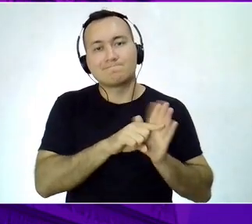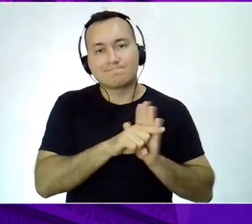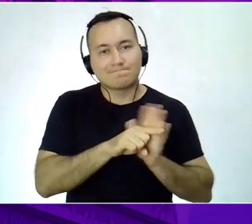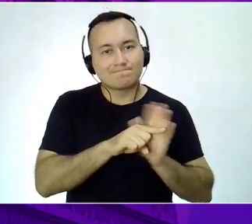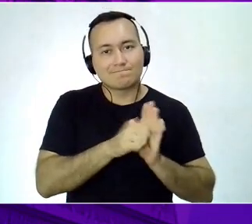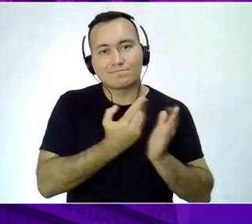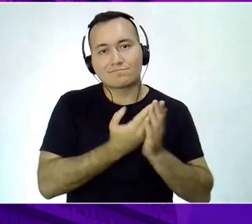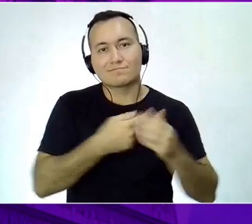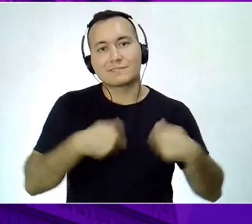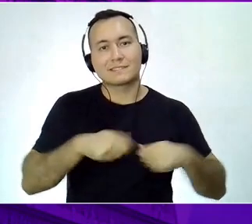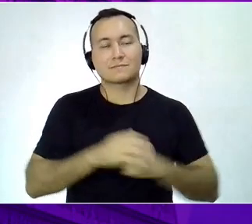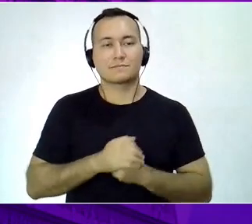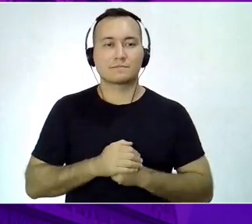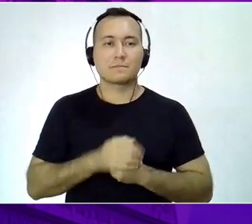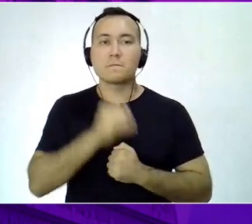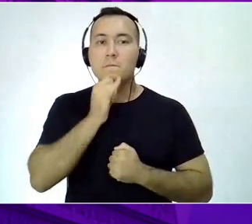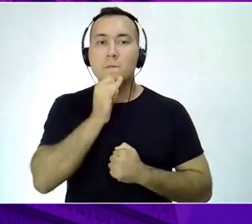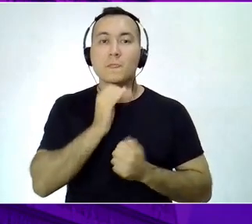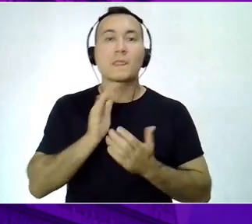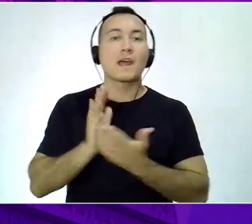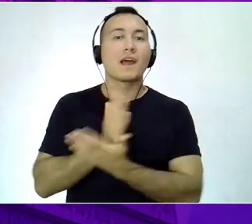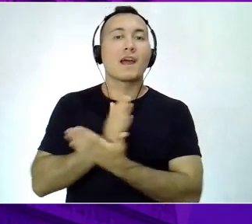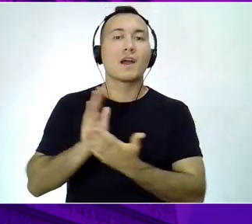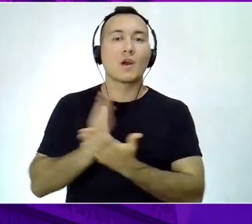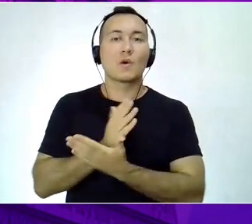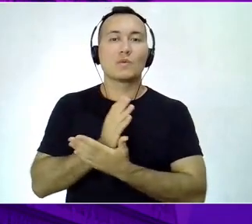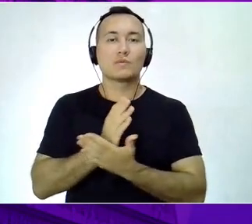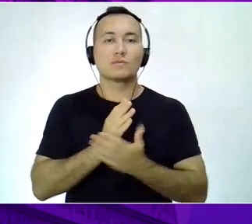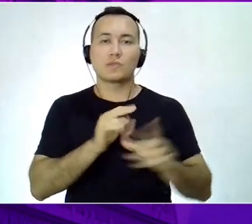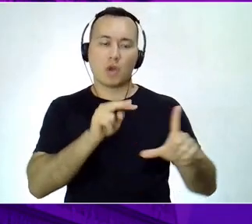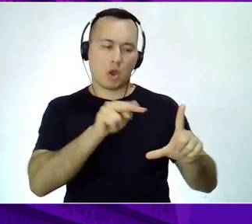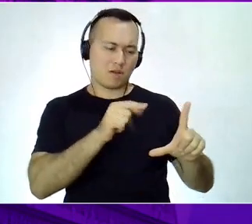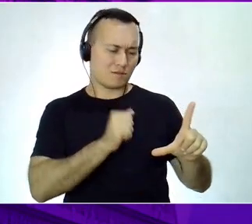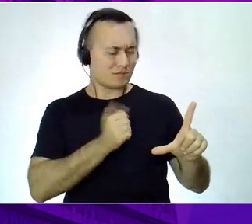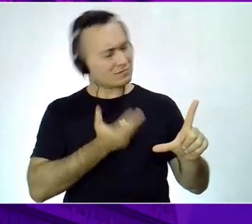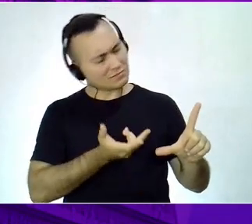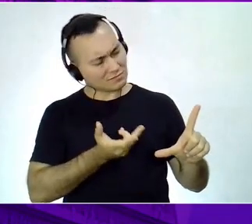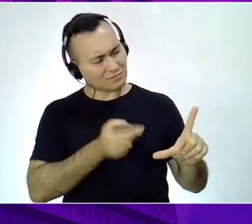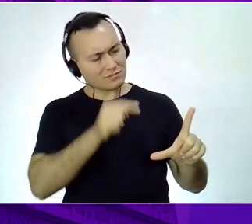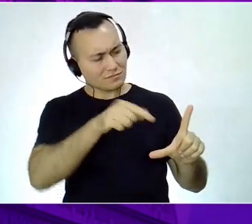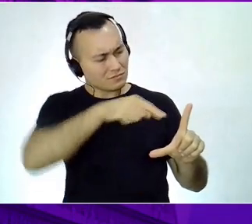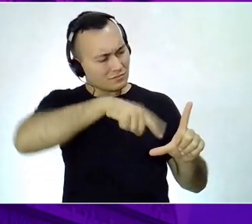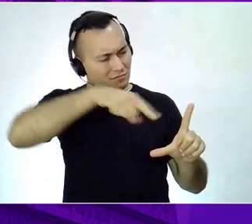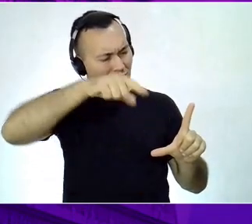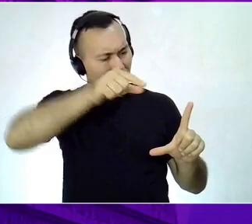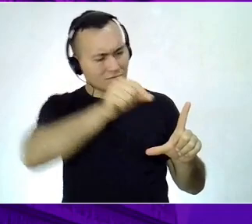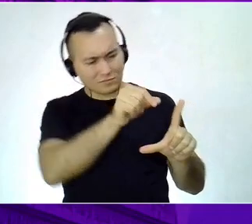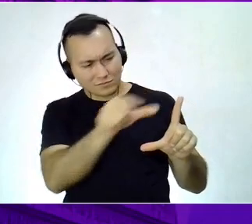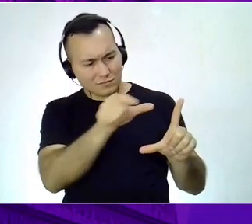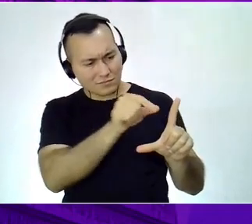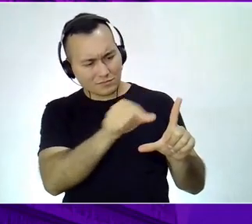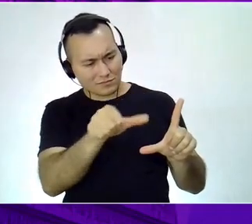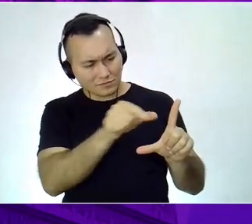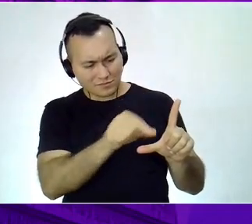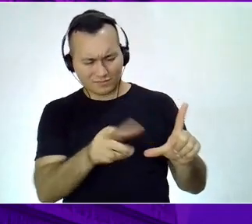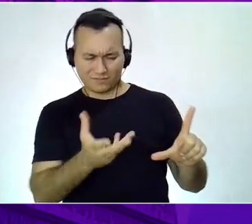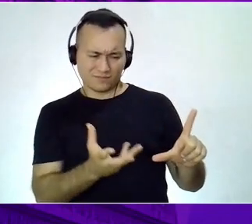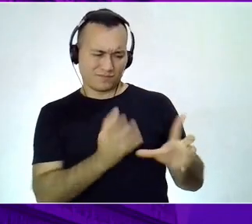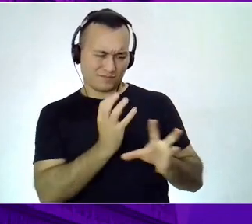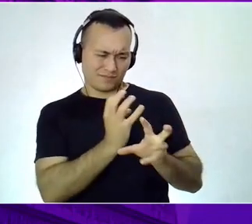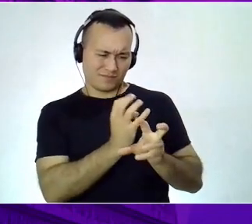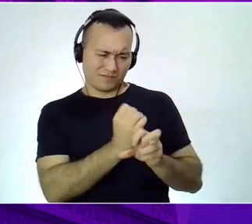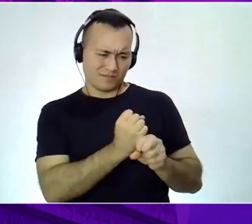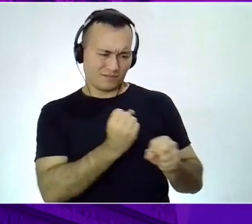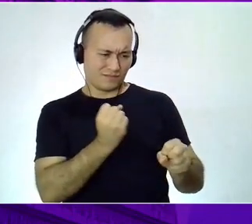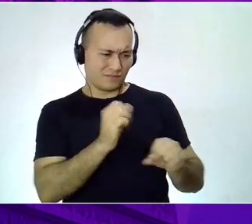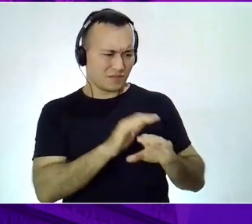de barras empilhadas com as respostas da pesquisa. Tem alguma informação sobre os dados aqui? Vocês iam ficar muito